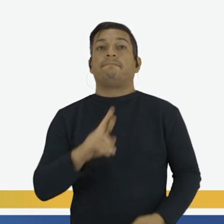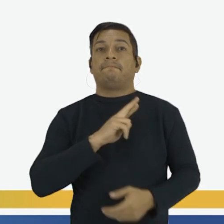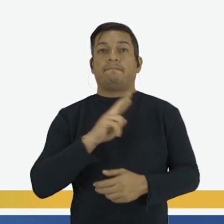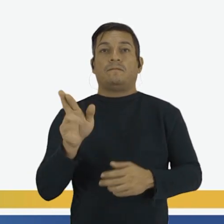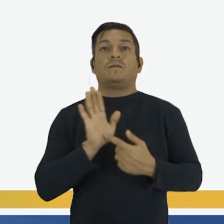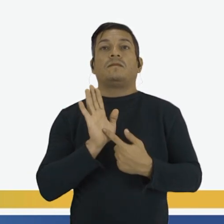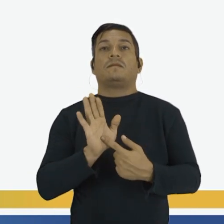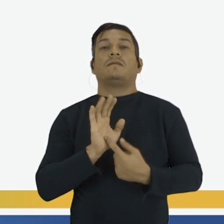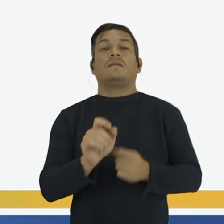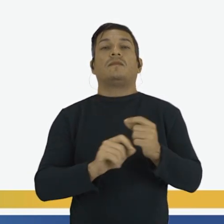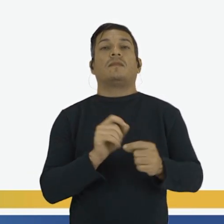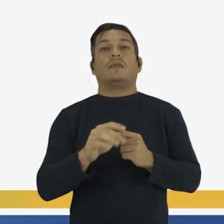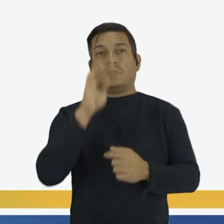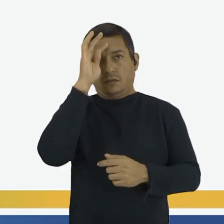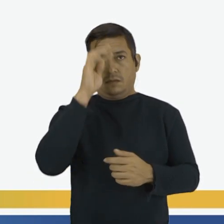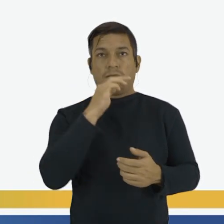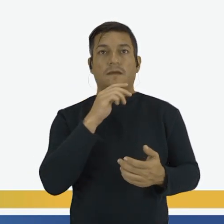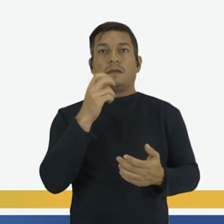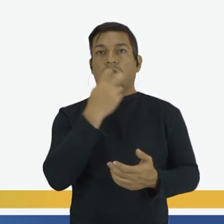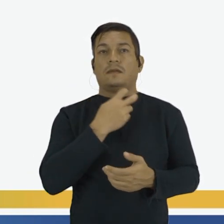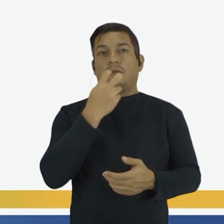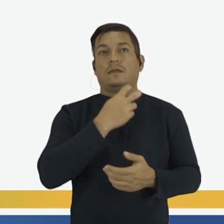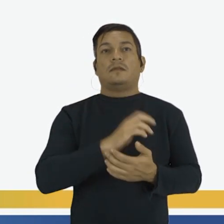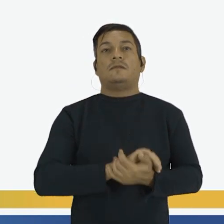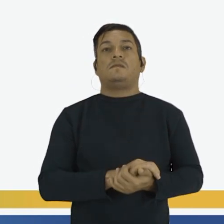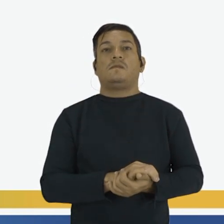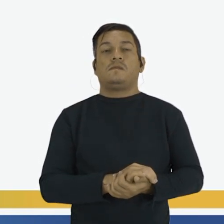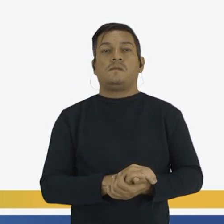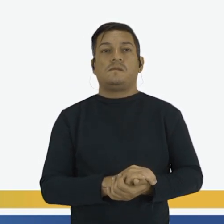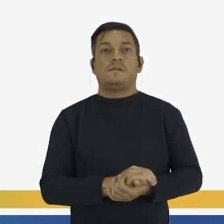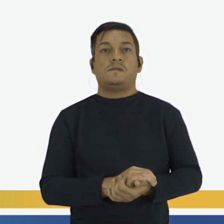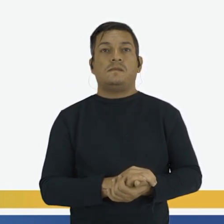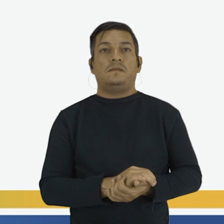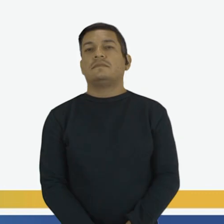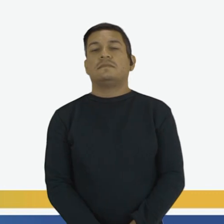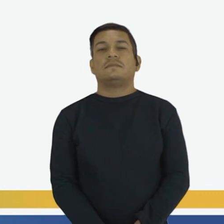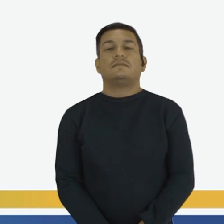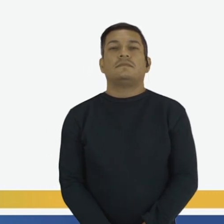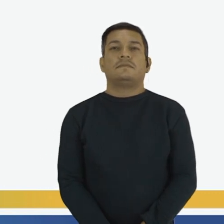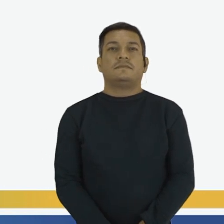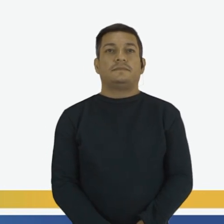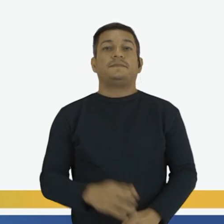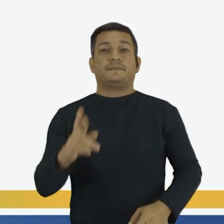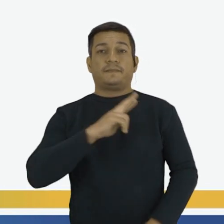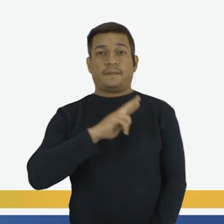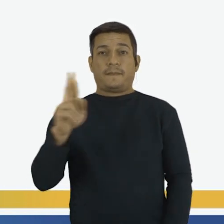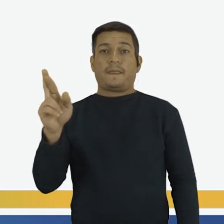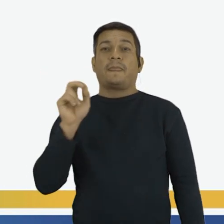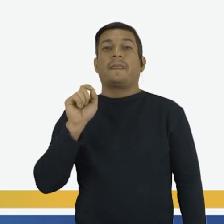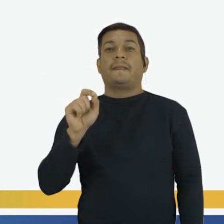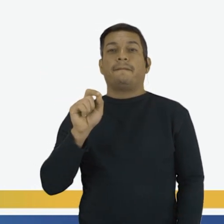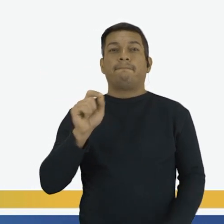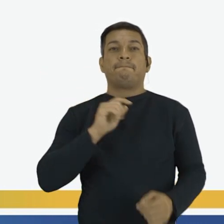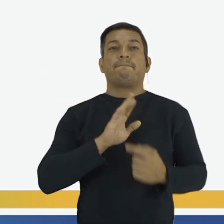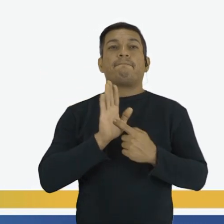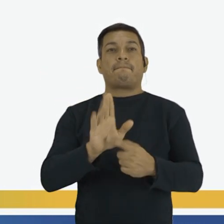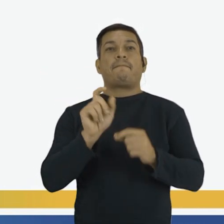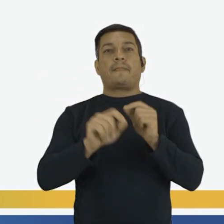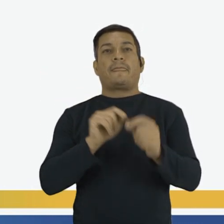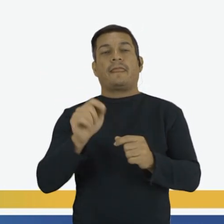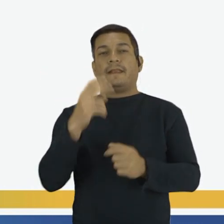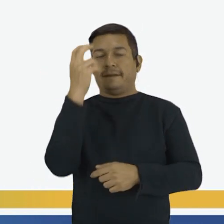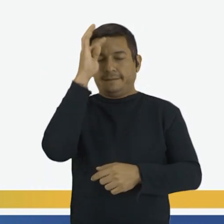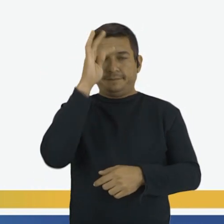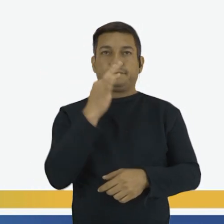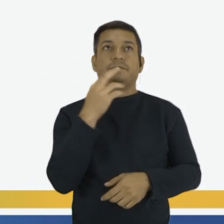Religiões que apresentam tradições orais. Vamos lá falar um pouquinho disso? Religiões que apresentam tradições